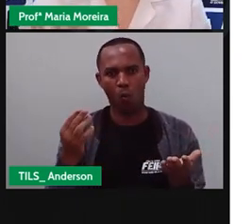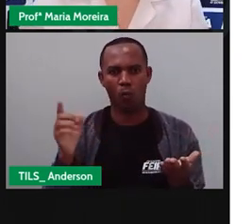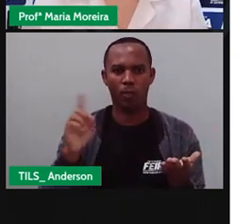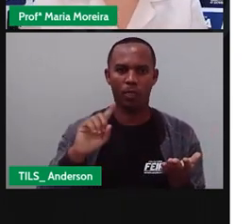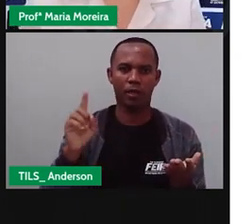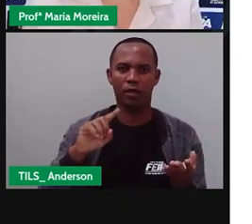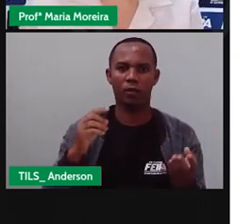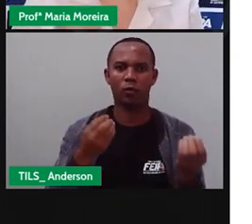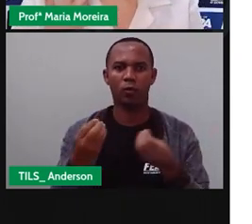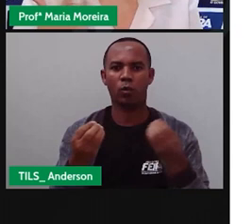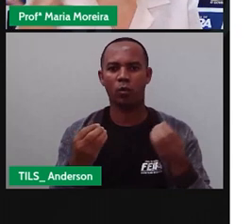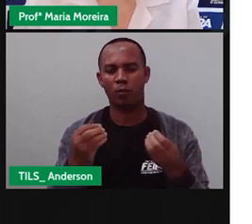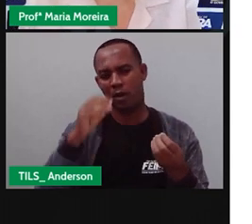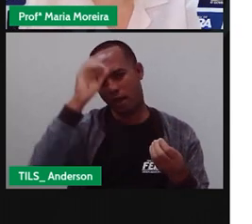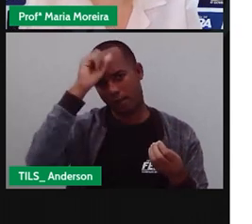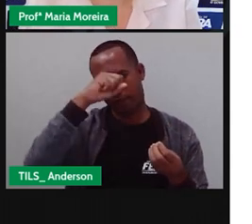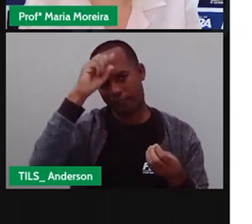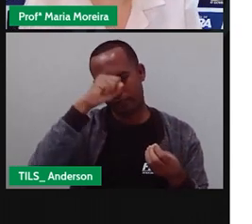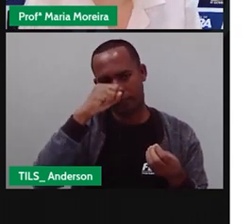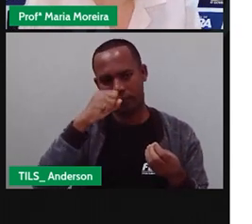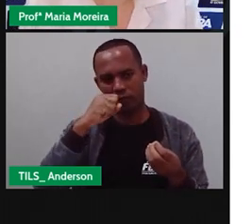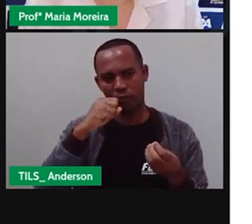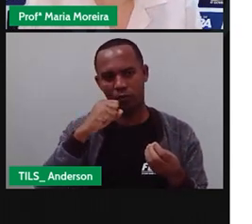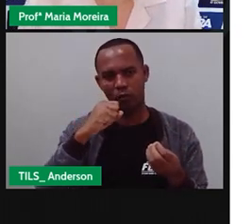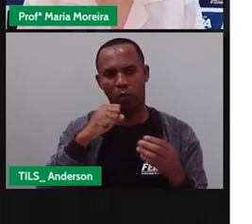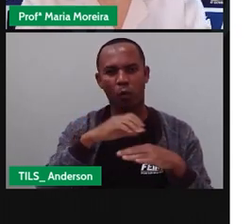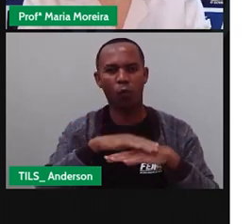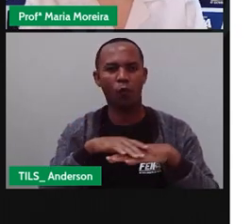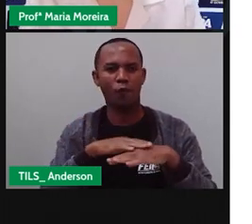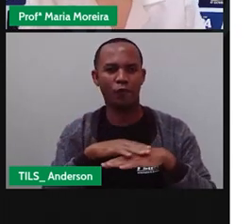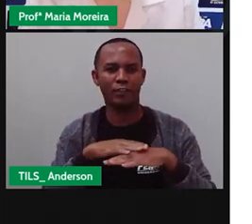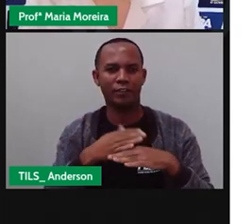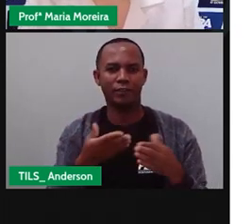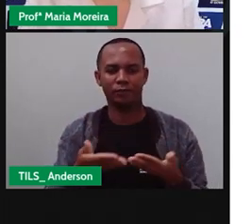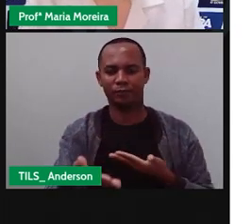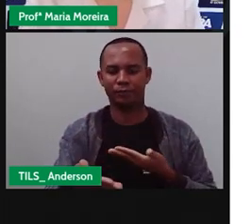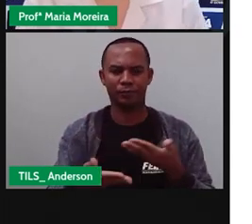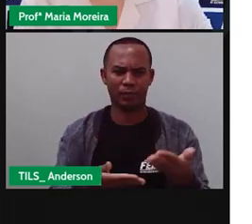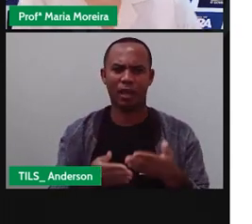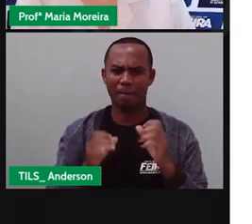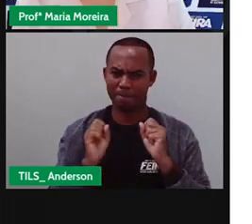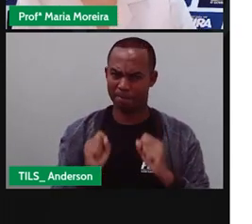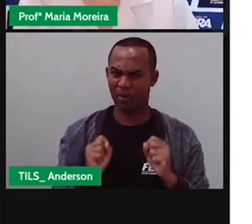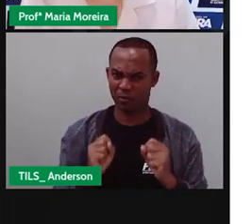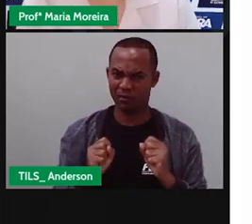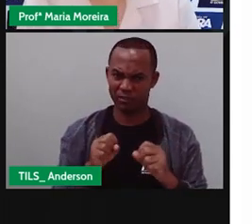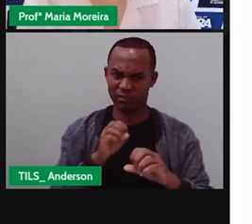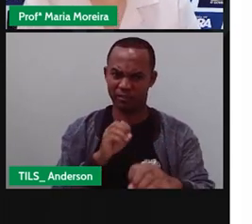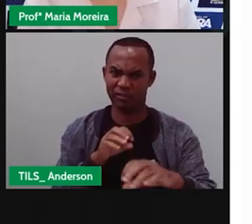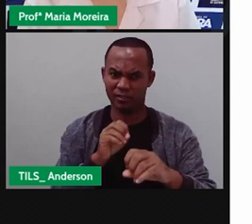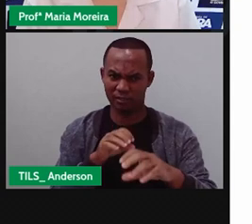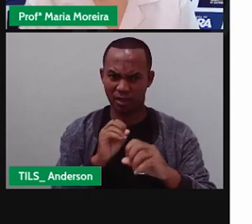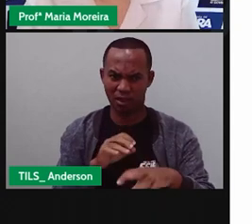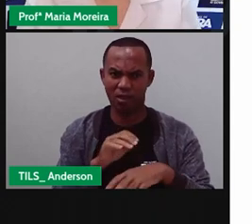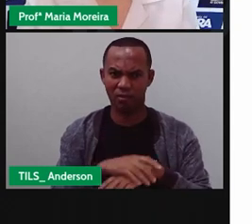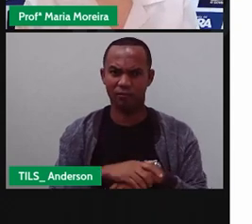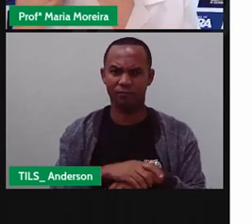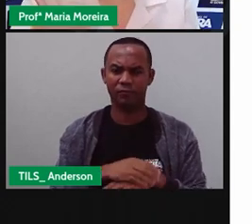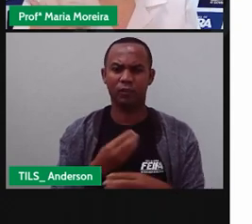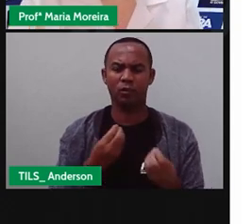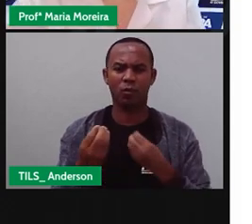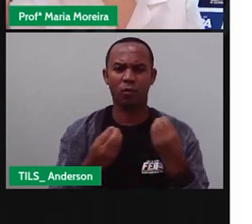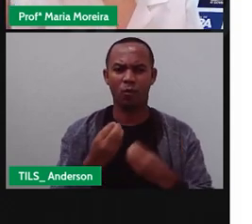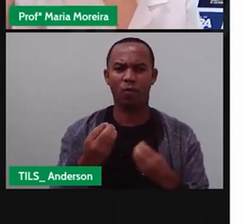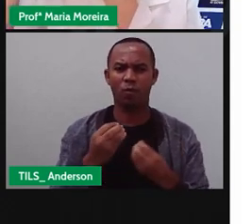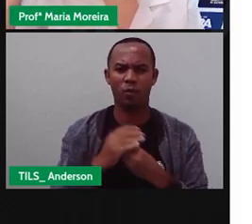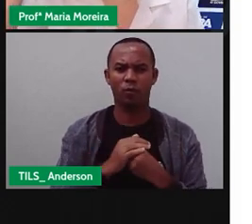vai aprendendo, né? Conversando. Então, ah, eu não sei sobre uma coisa. Poxa, você pode me ensinar? Você pode conversar comigo sobre isso? E a gente vai o